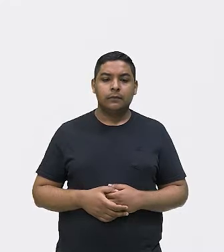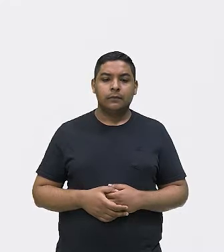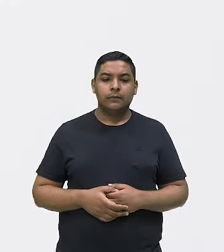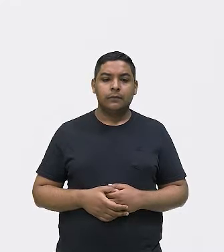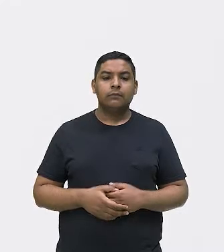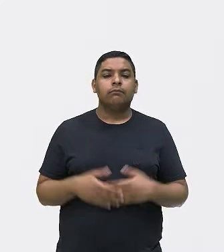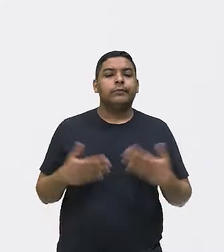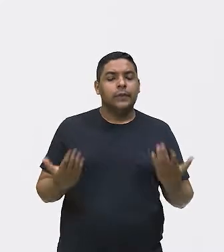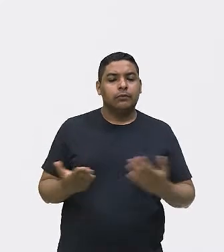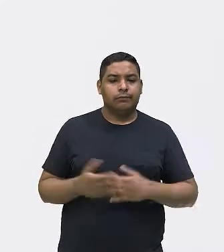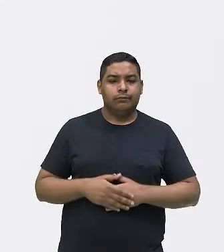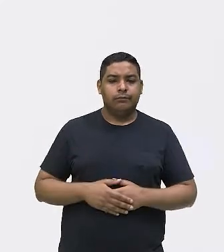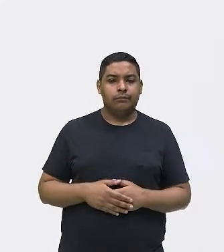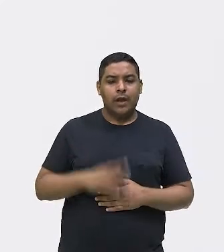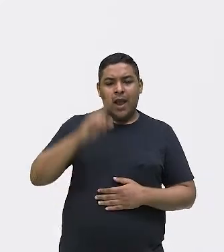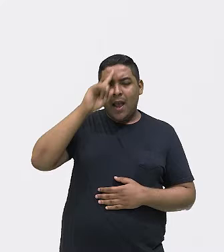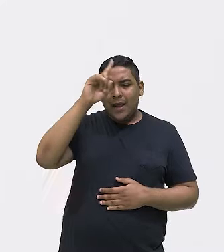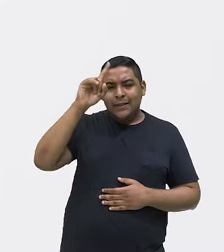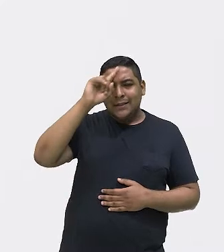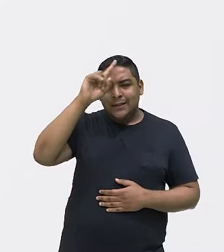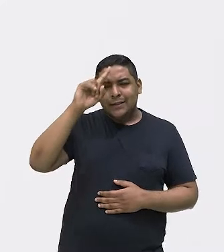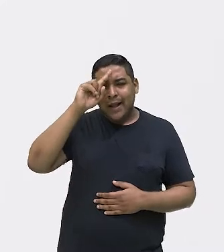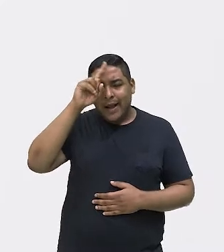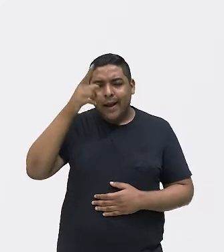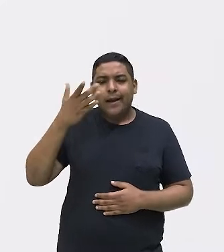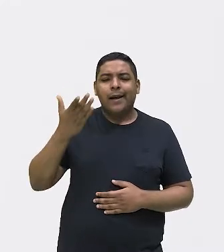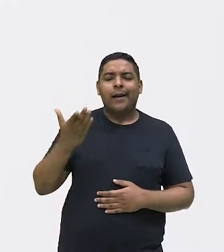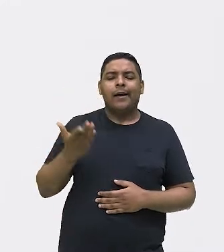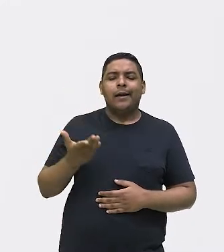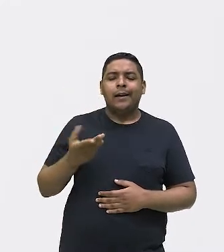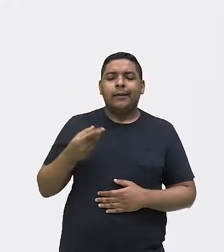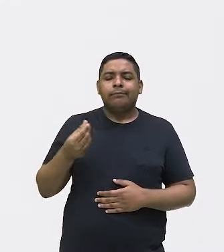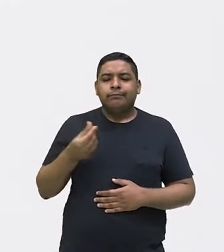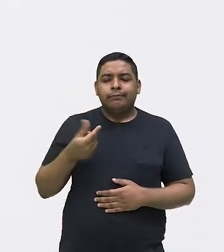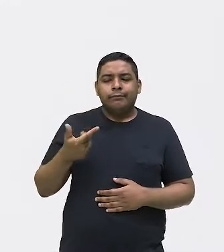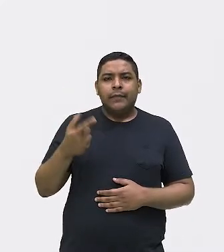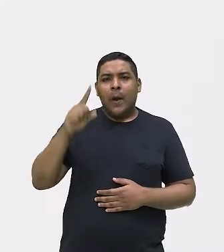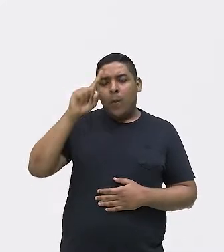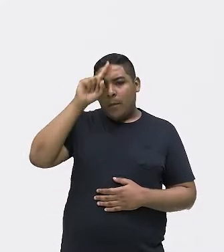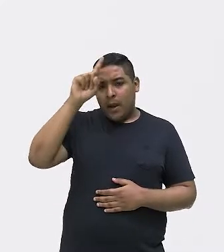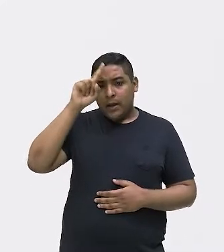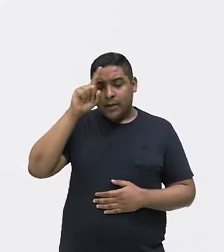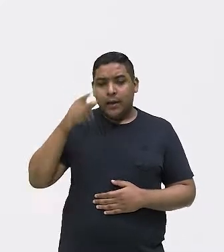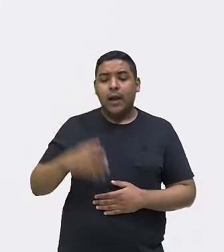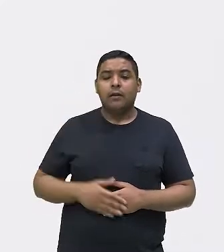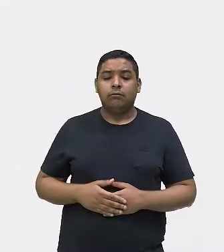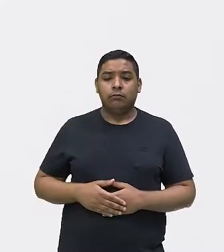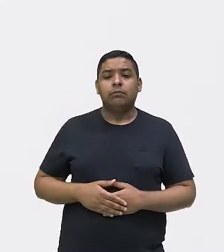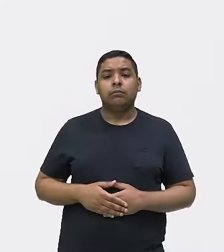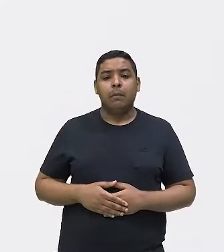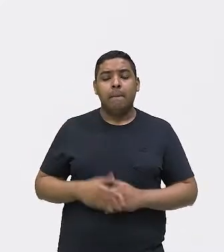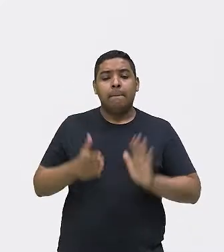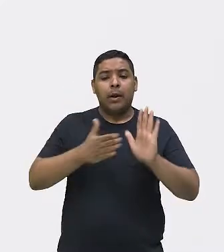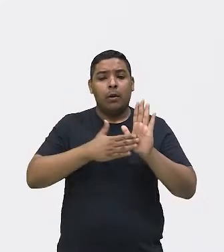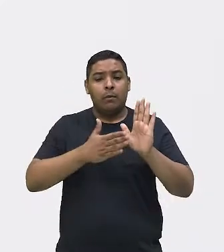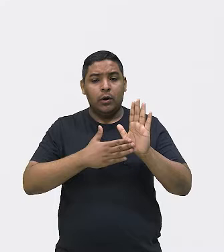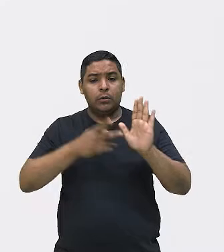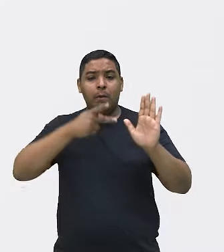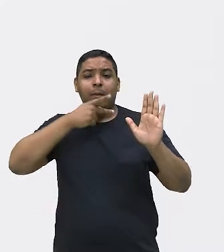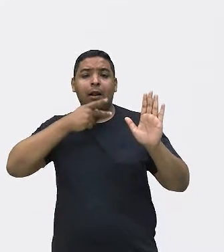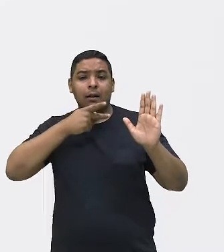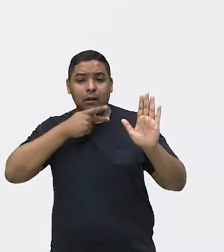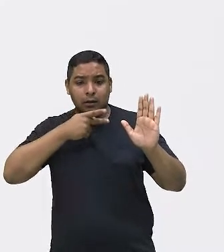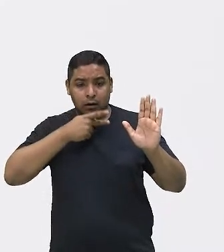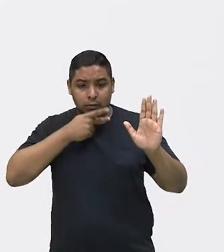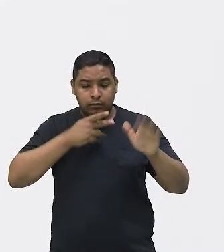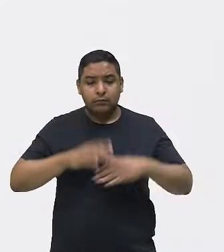essa ideia é uma ideia que foi trazida pelo Platão, que é o